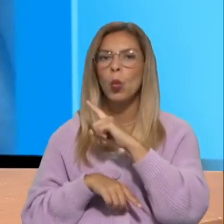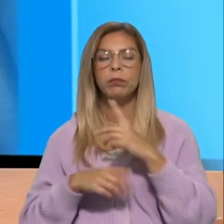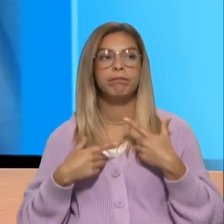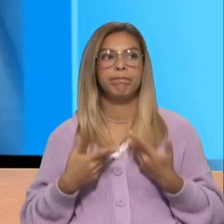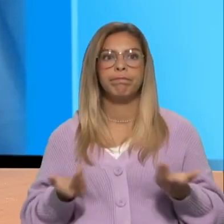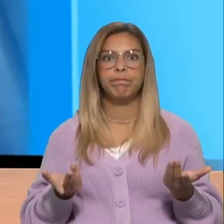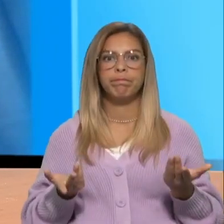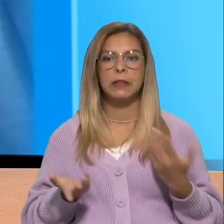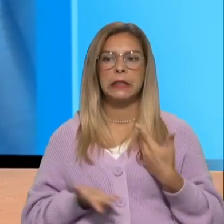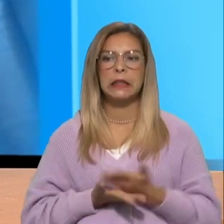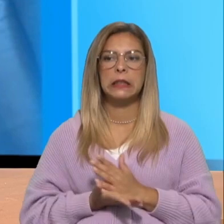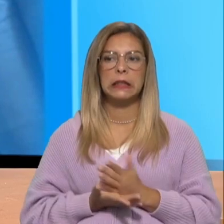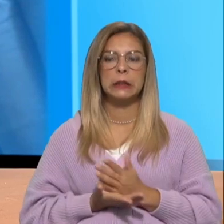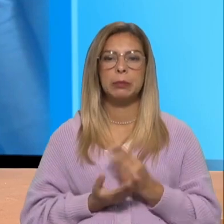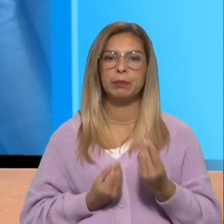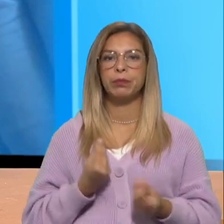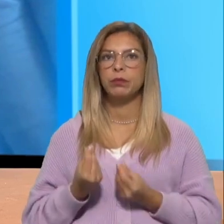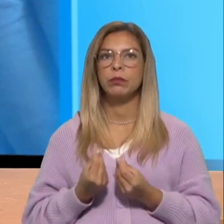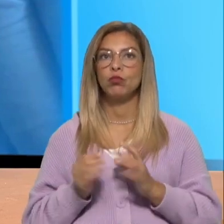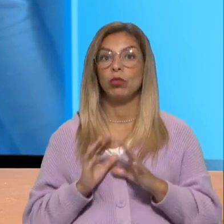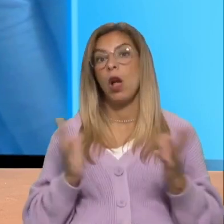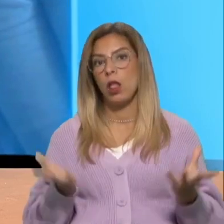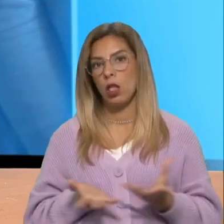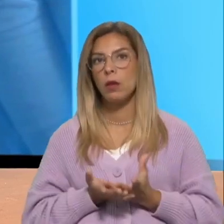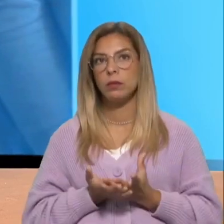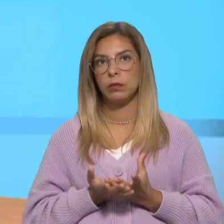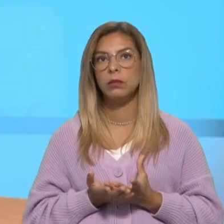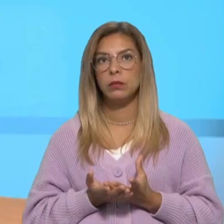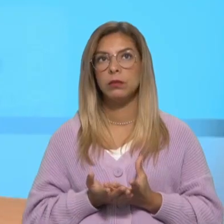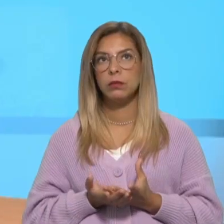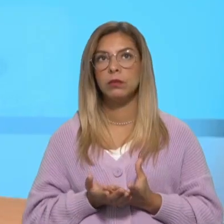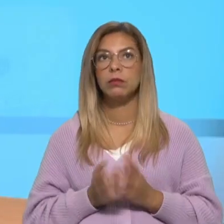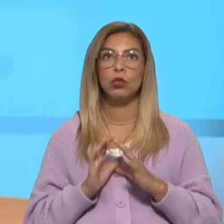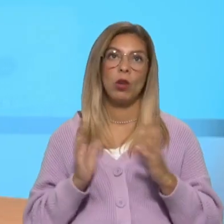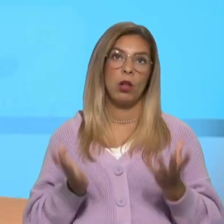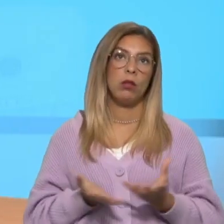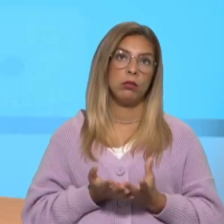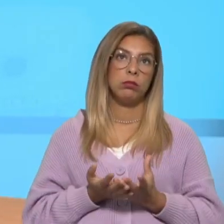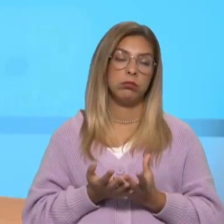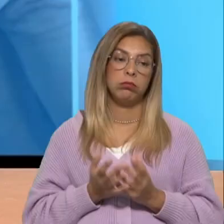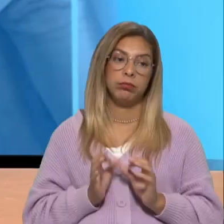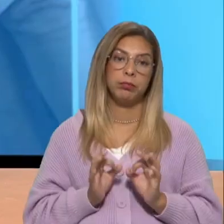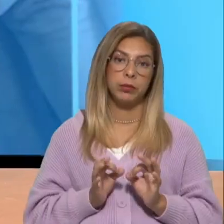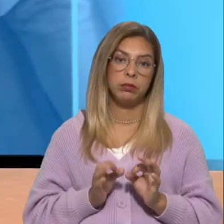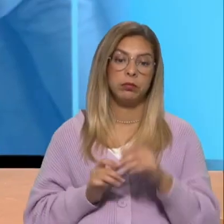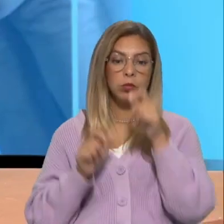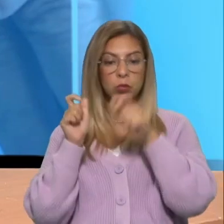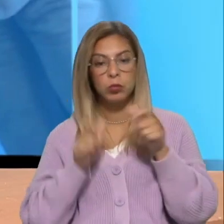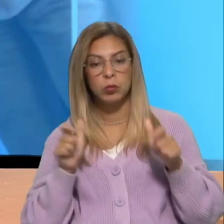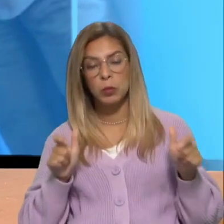num terreno plural, que é uma palavra de que eu gosto muito, das humanidades, que